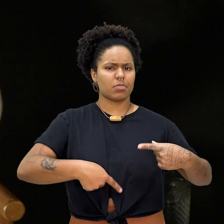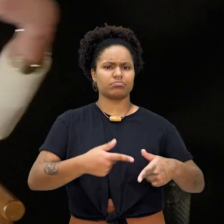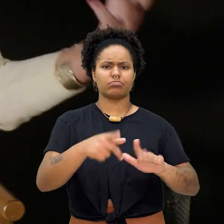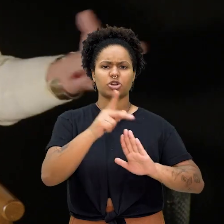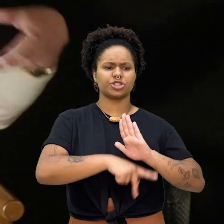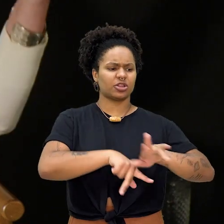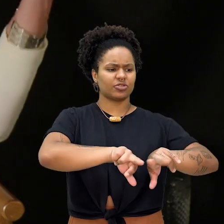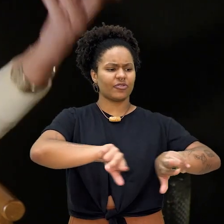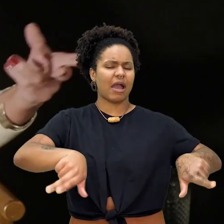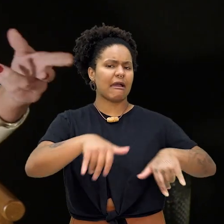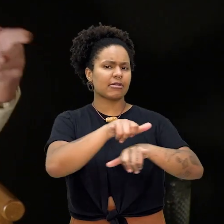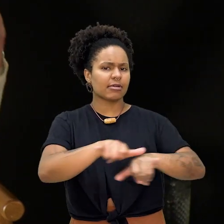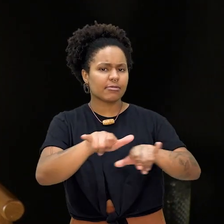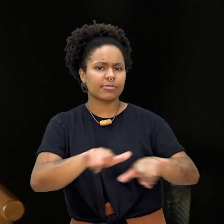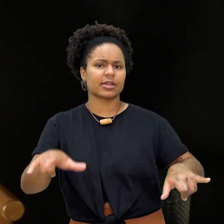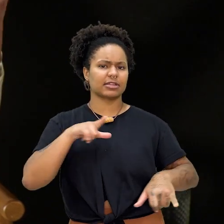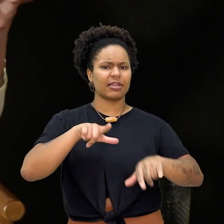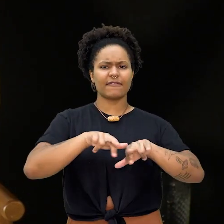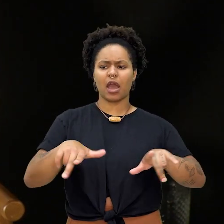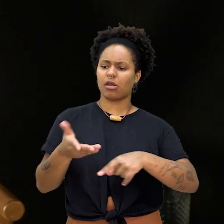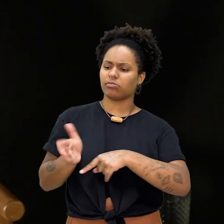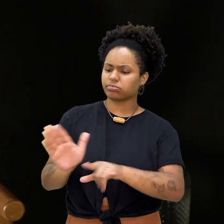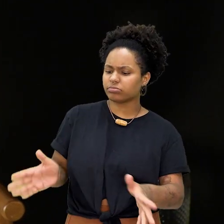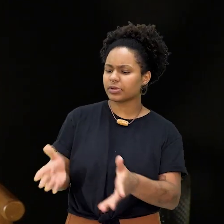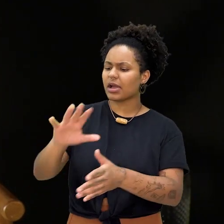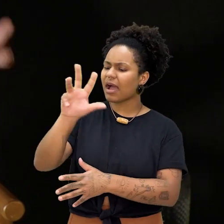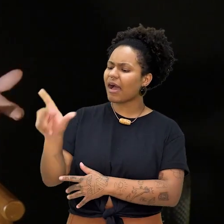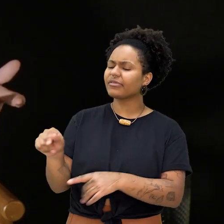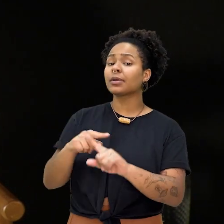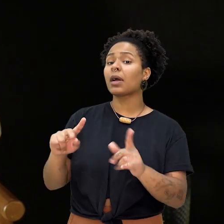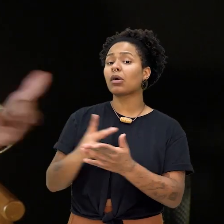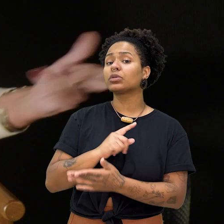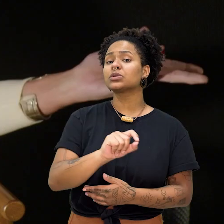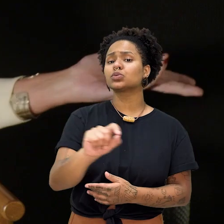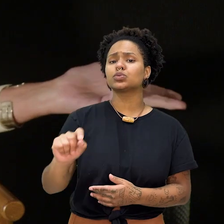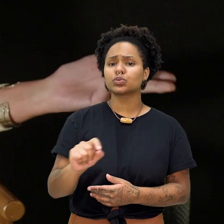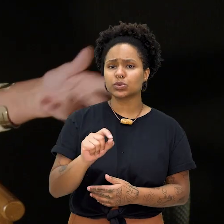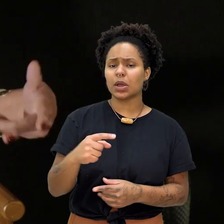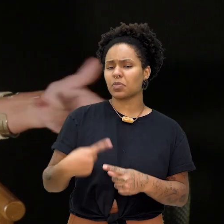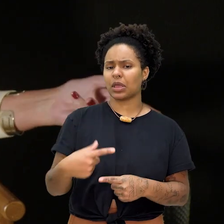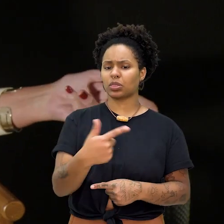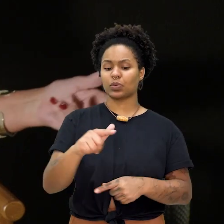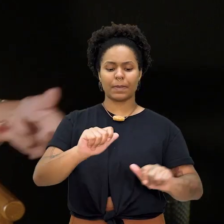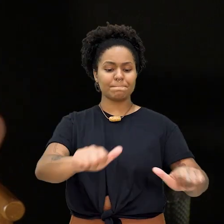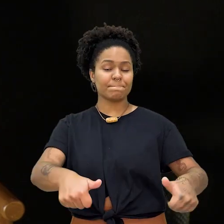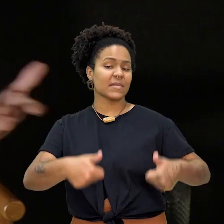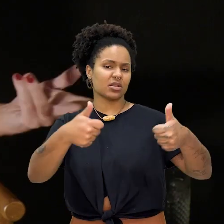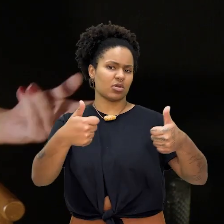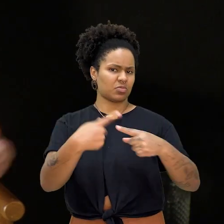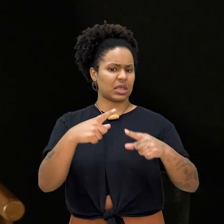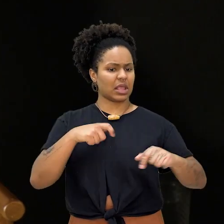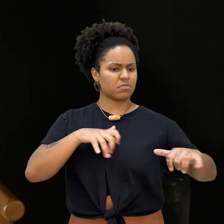e a gente vê tantas campanhas em favor da África, o que acontece? Por que não há uma melhora